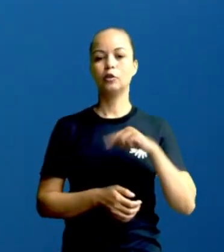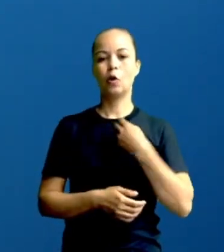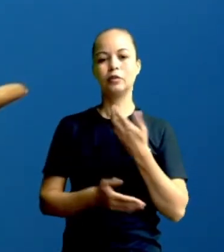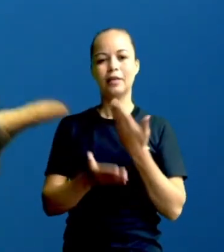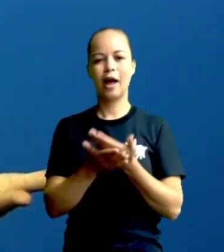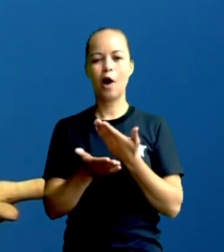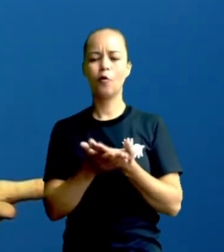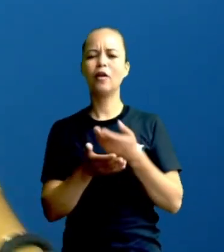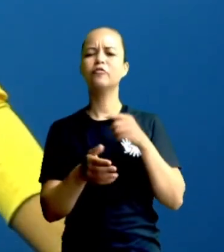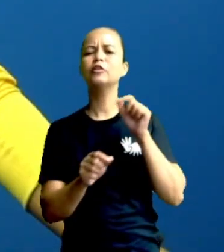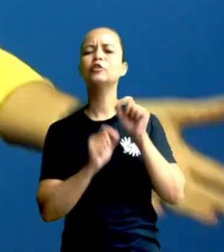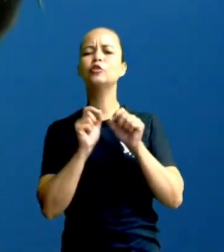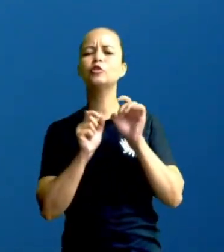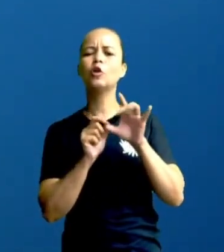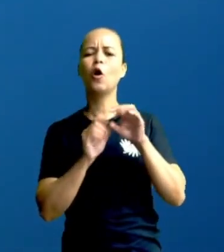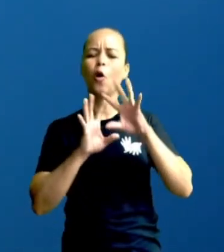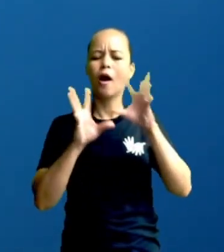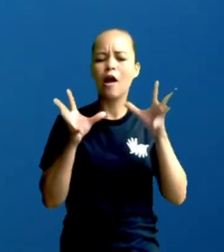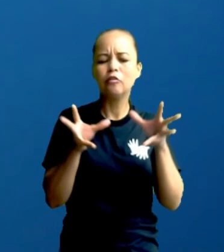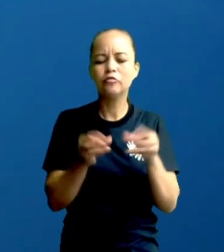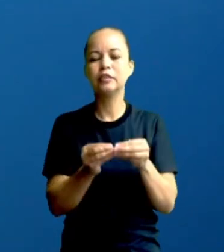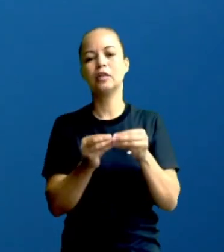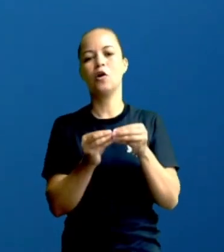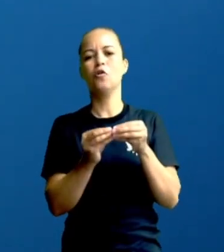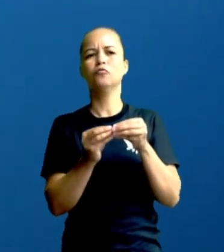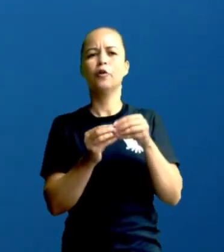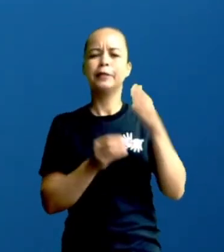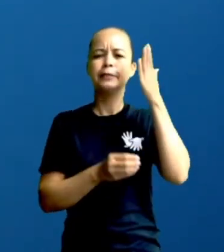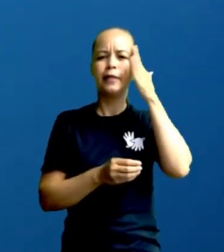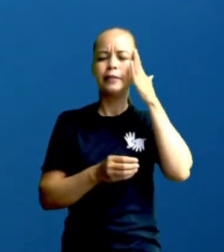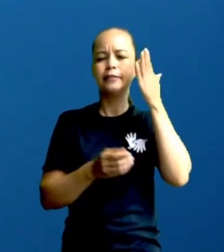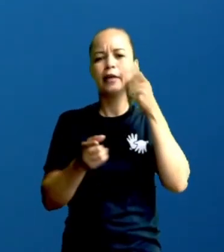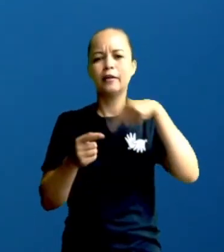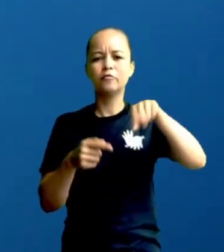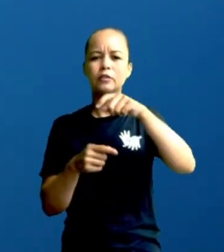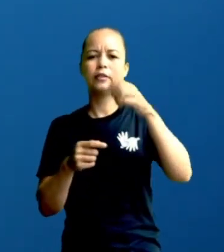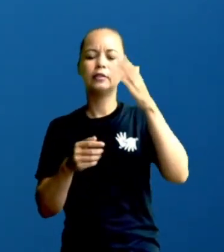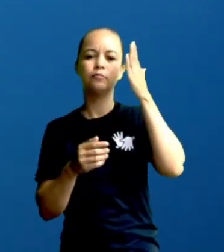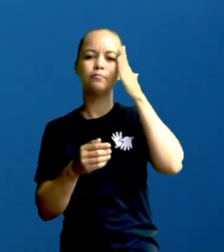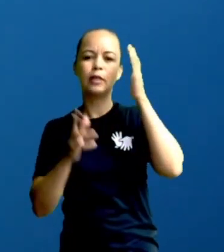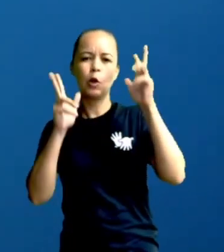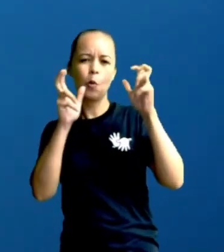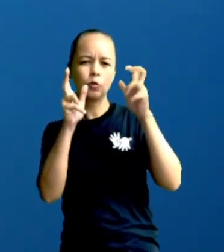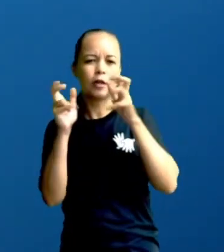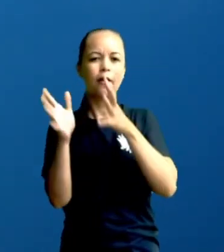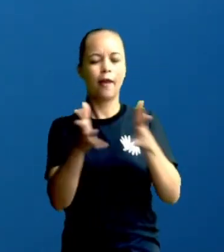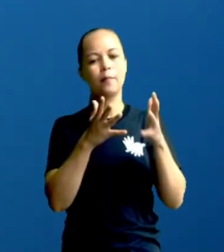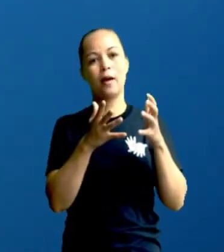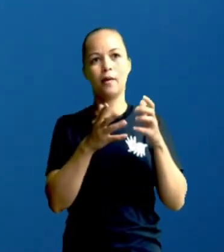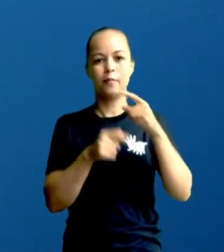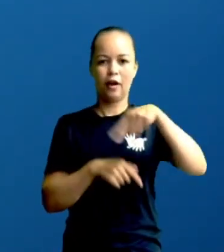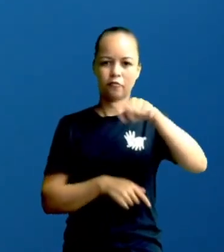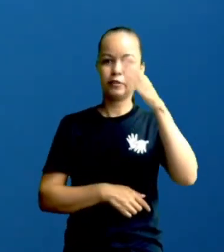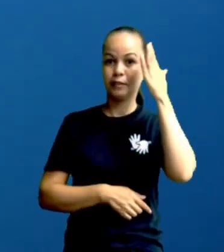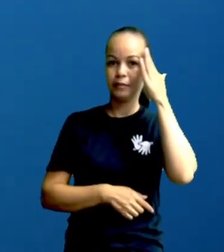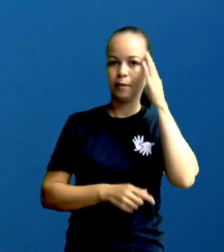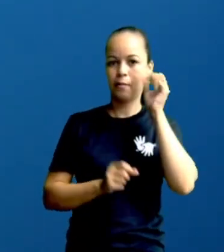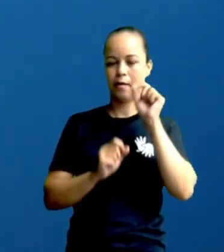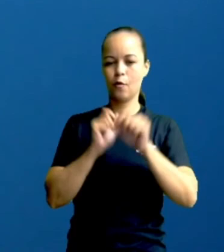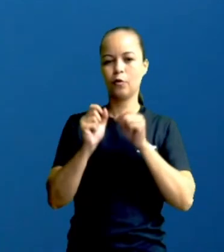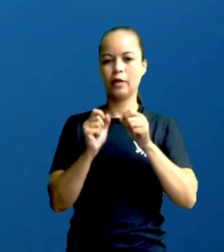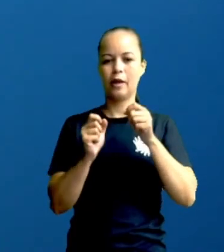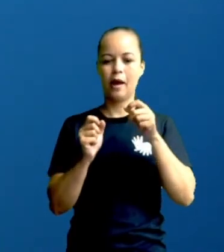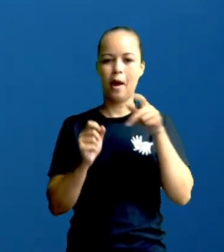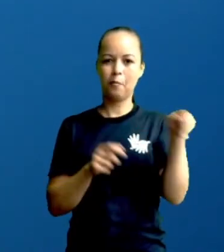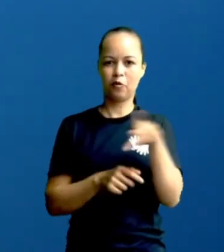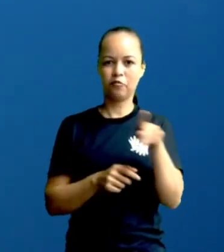foi mais para fazer essa revisão, rebuscar esses assuntos para você, ó, Eita, agora eu já sei o que a professora deu durante